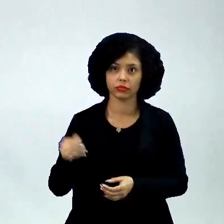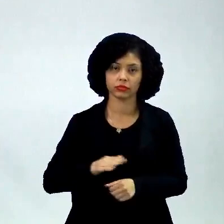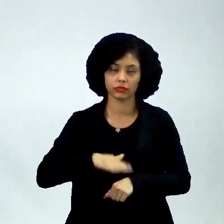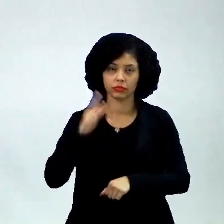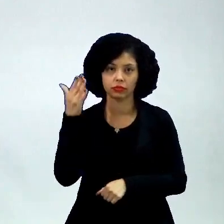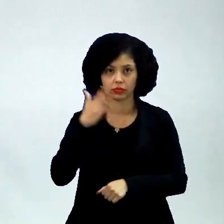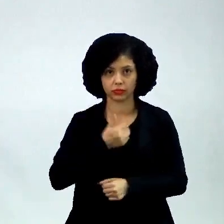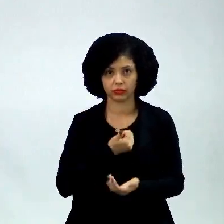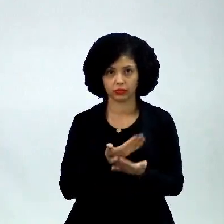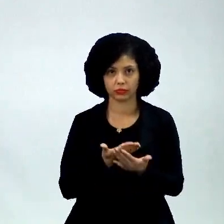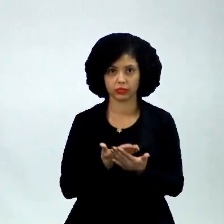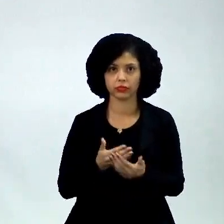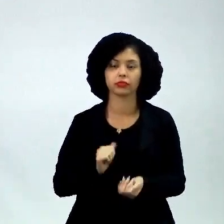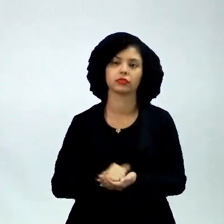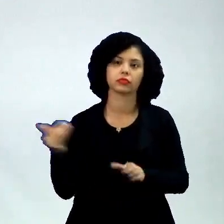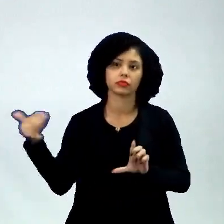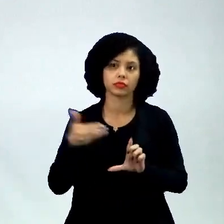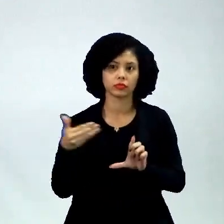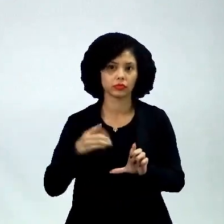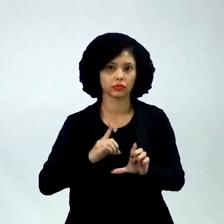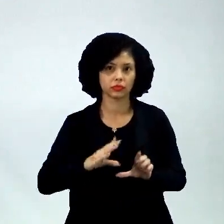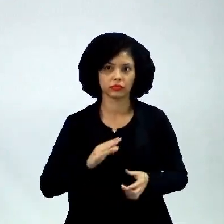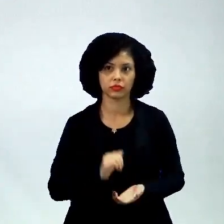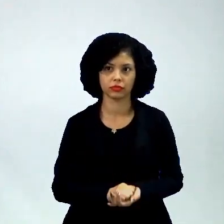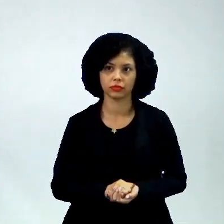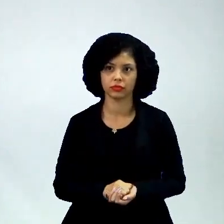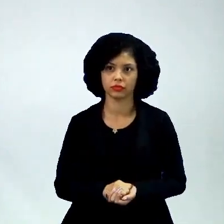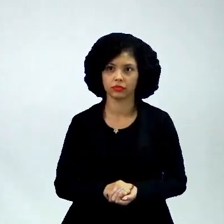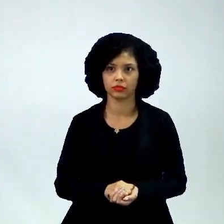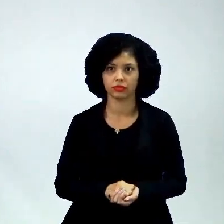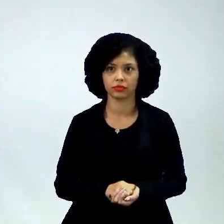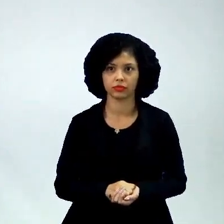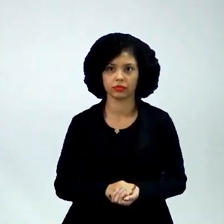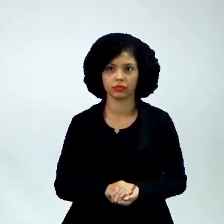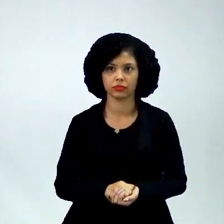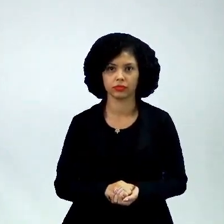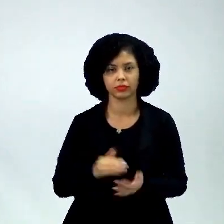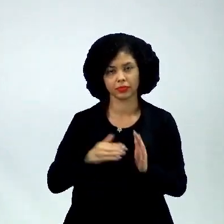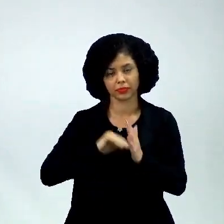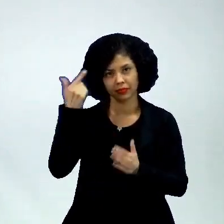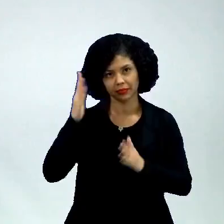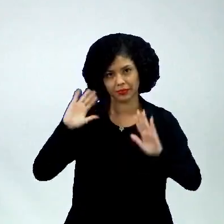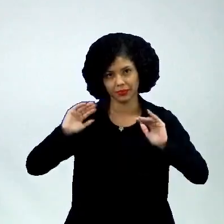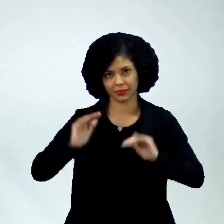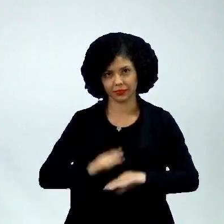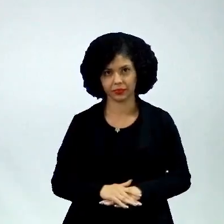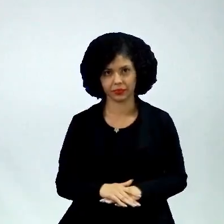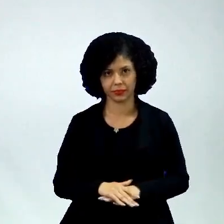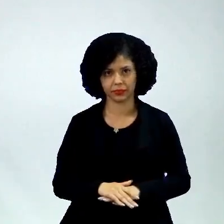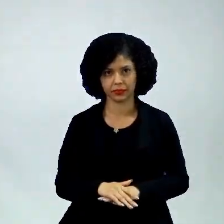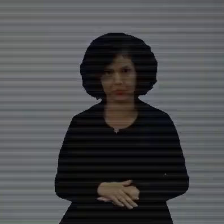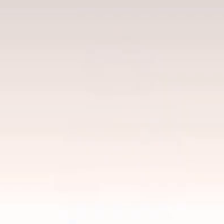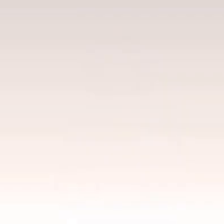mais aulas como esta, vocês podem estar acessando a nossa plataforma Eduque e até a nossa próxima aula.